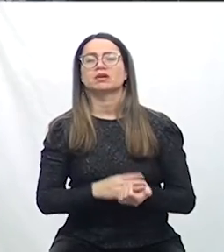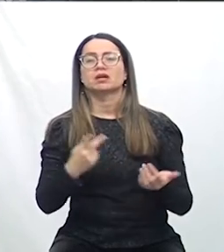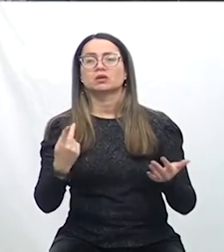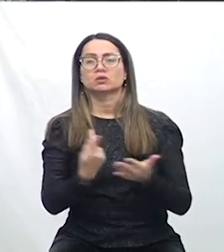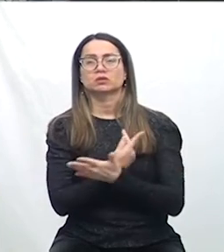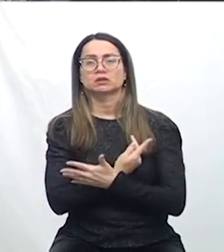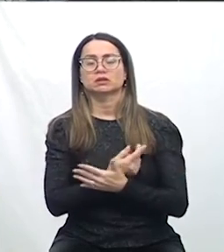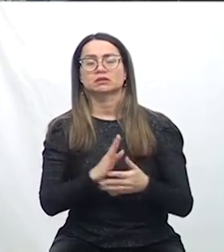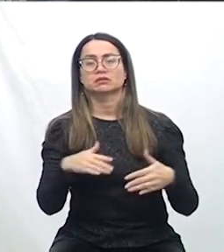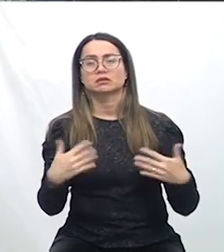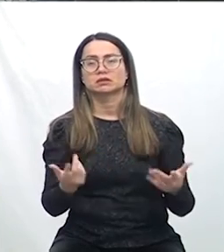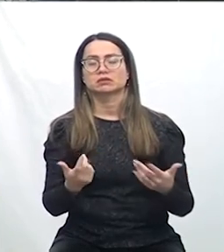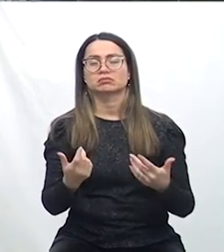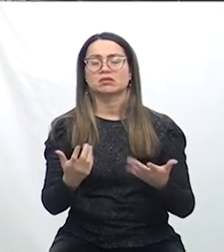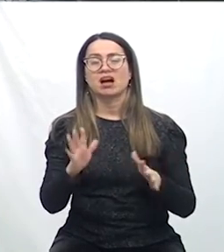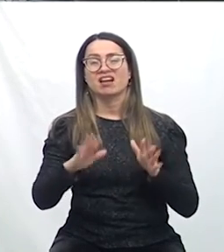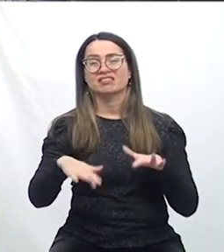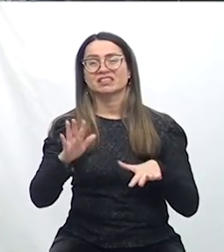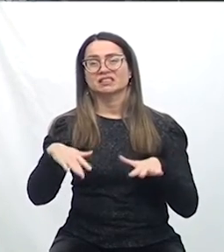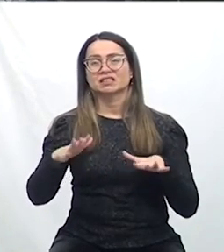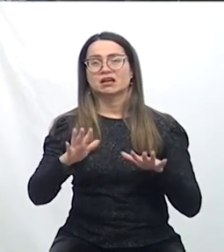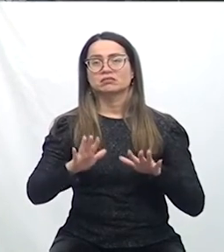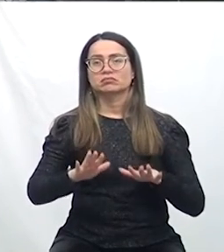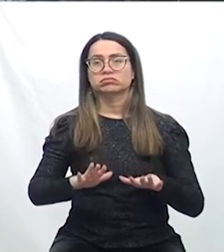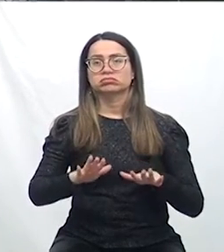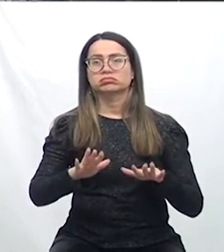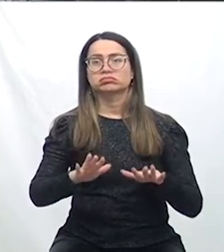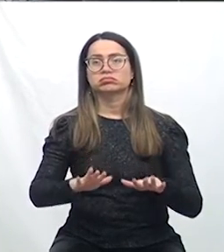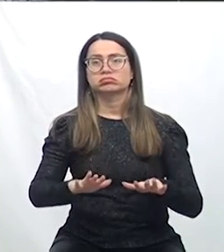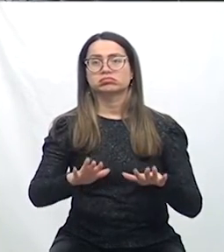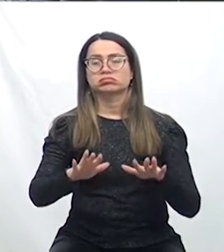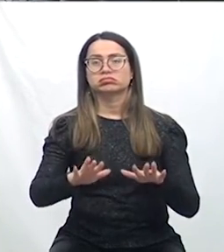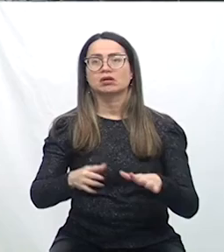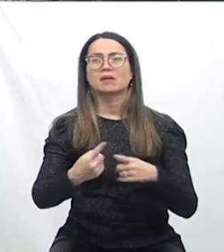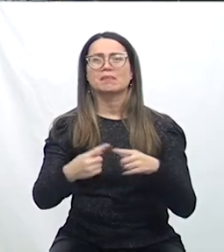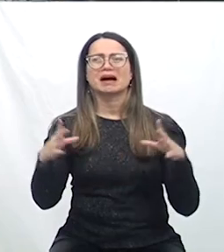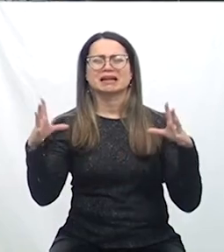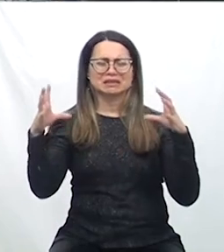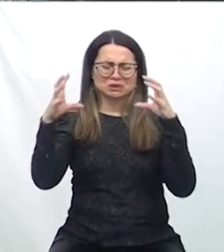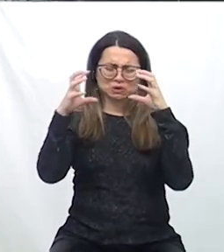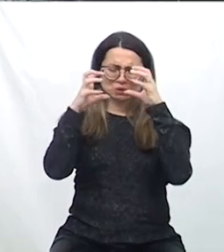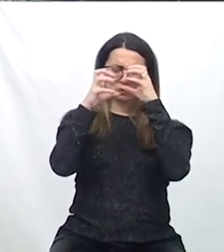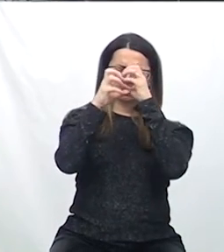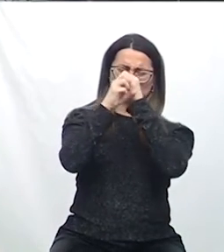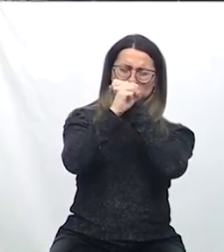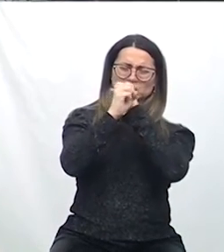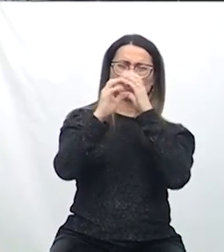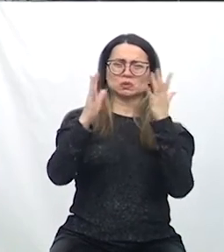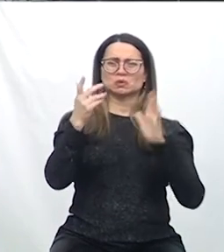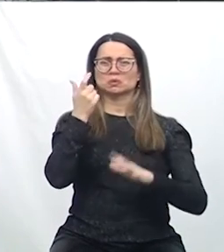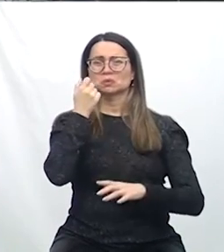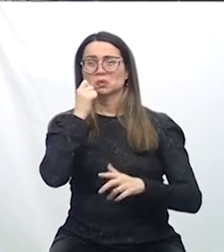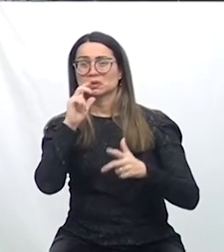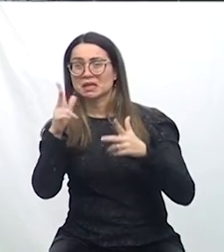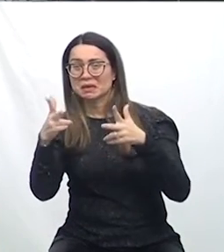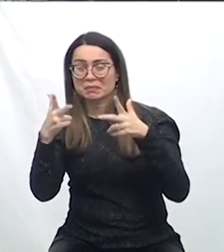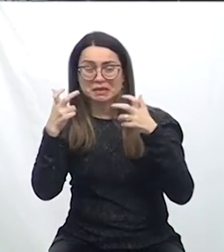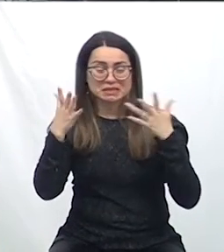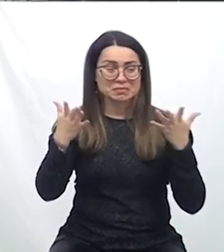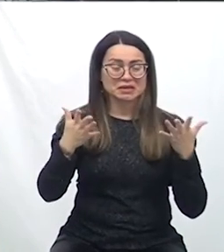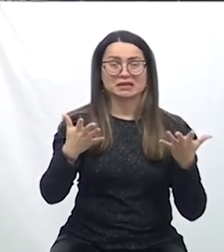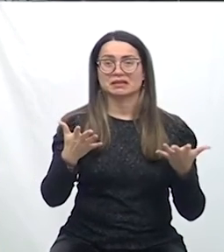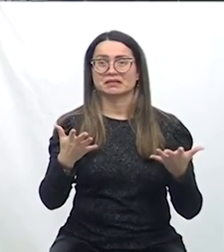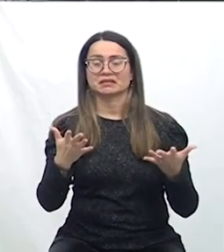Mesmo em velocidade lenta, é muito escuridão, tu não consegue perceber se está dentro da pista ou